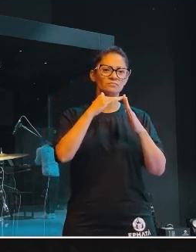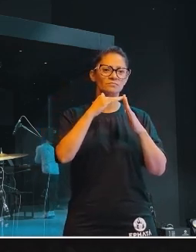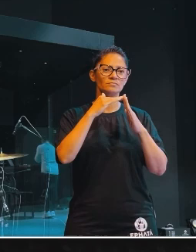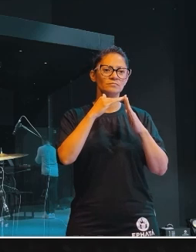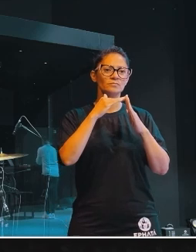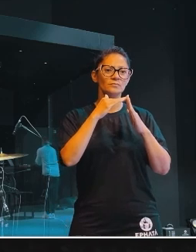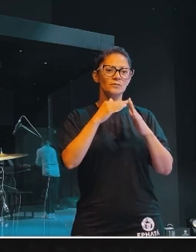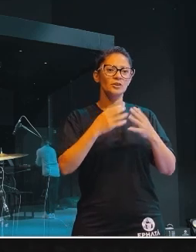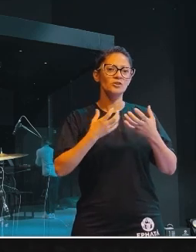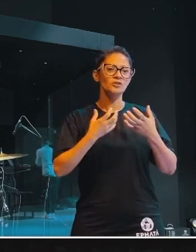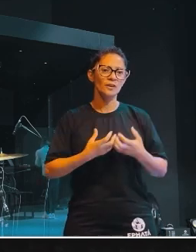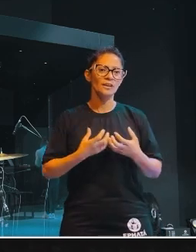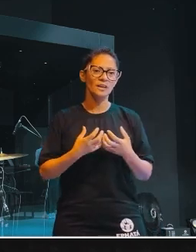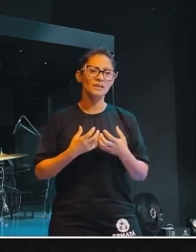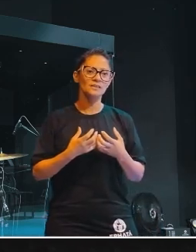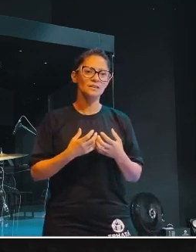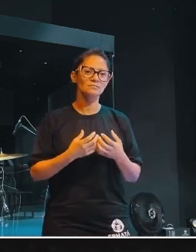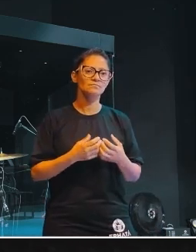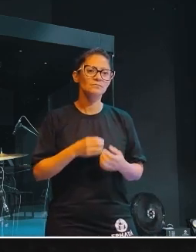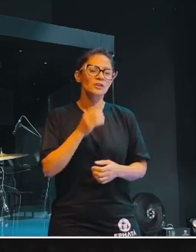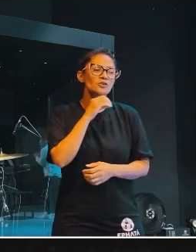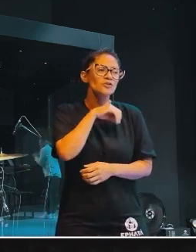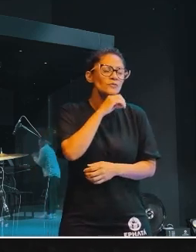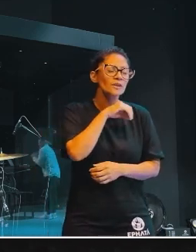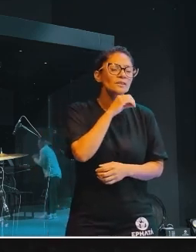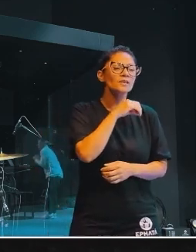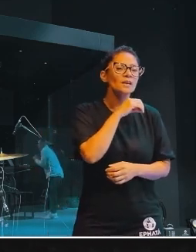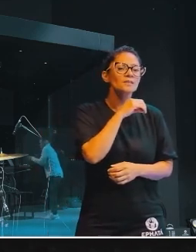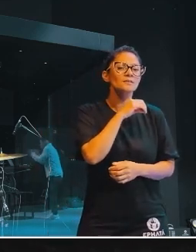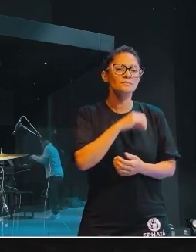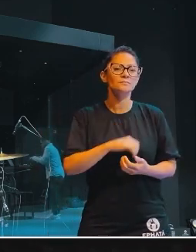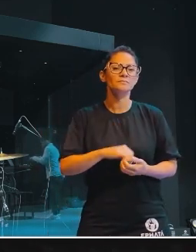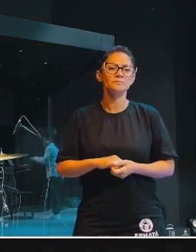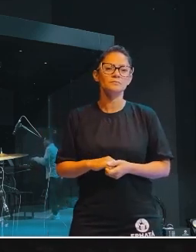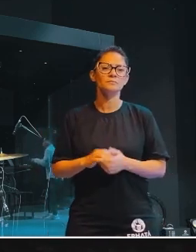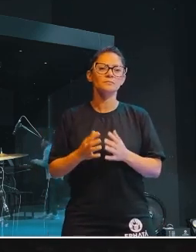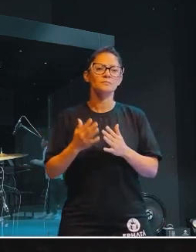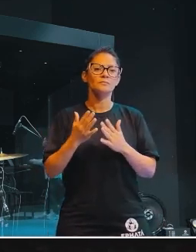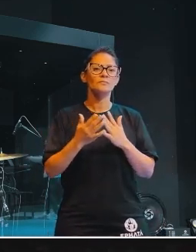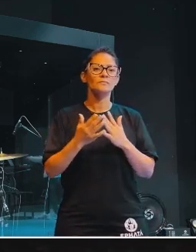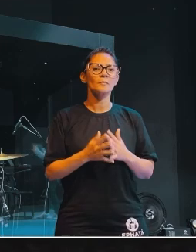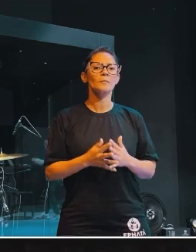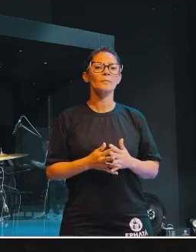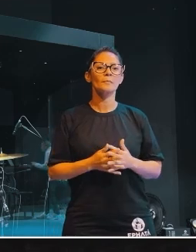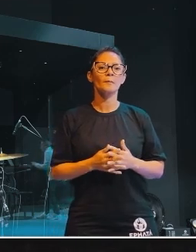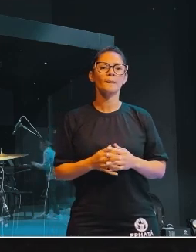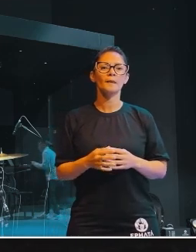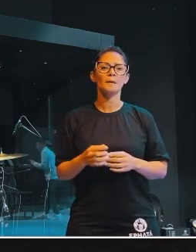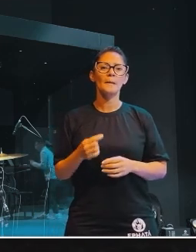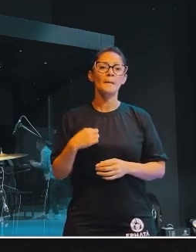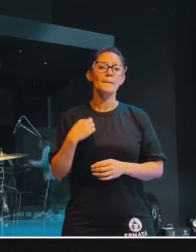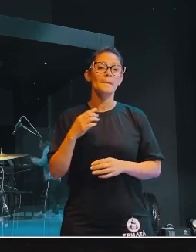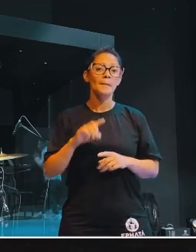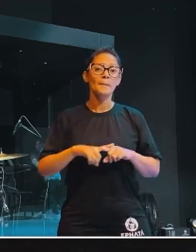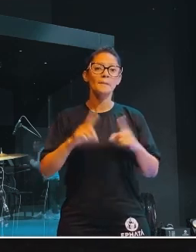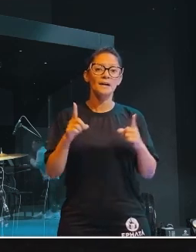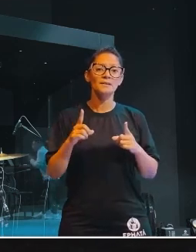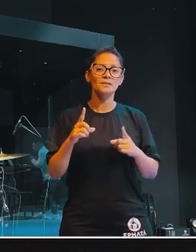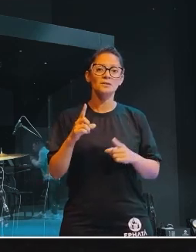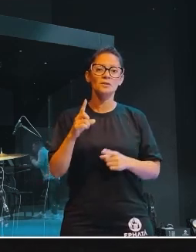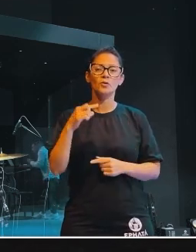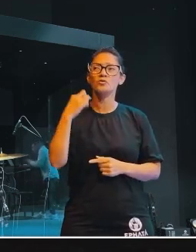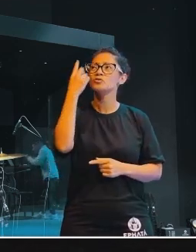de transparência, de sinceridade desse homem. Mas ele termina: os nossos olhos